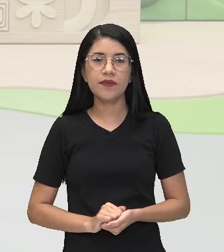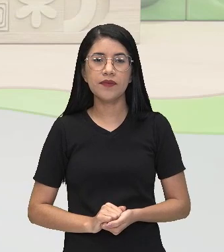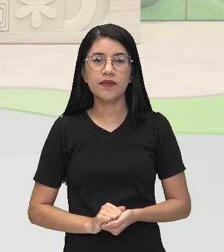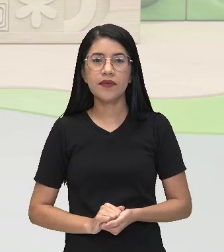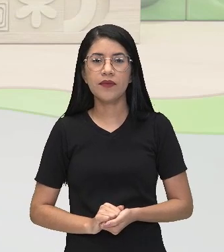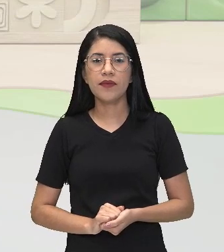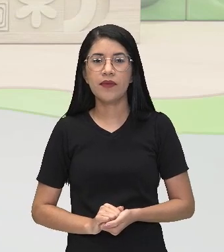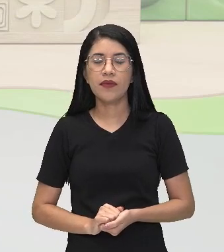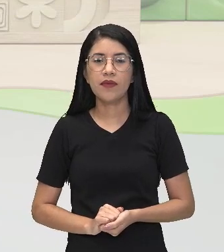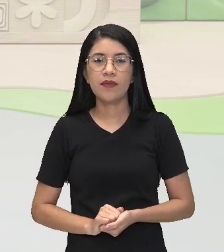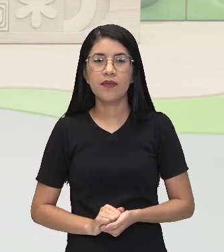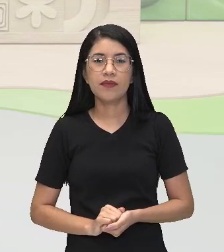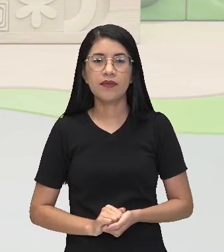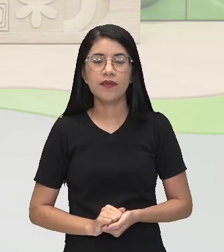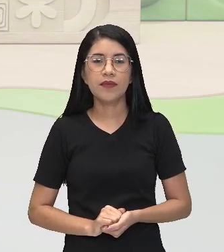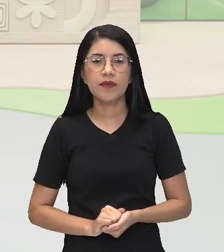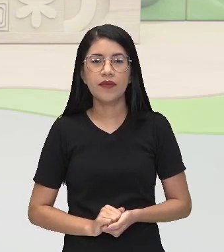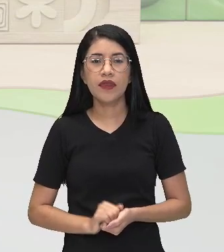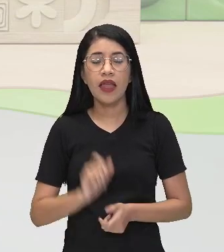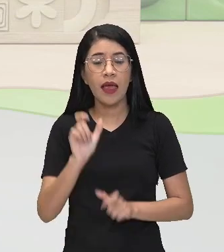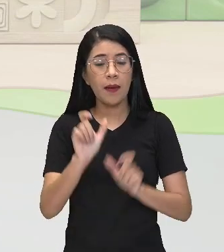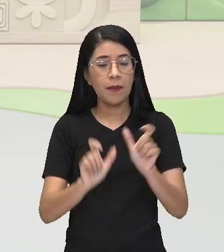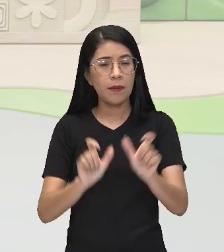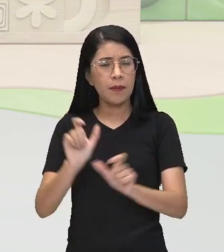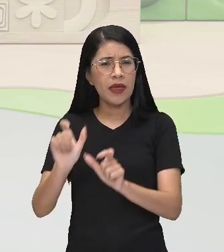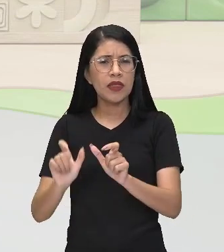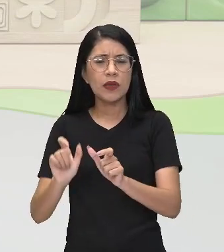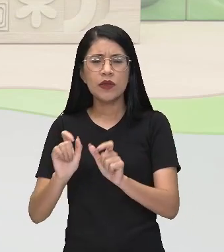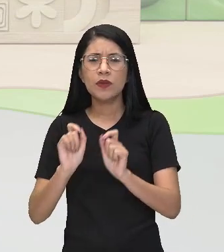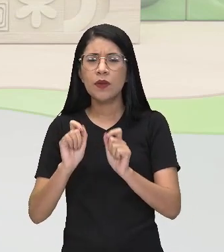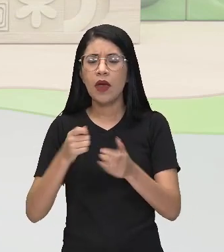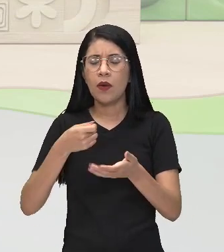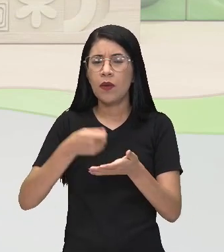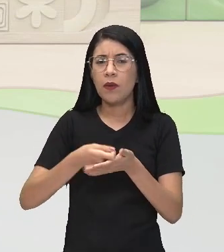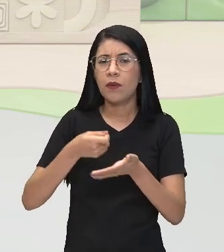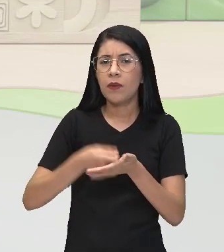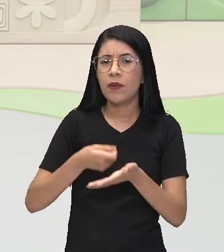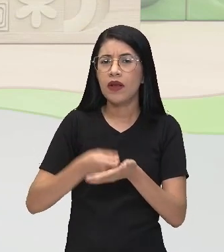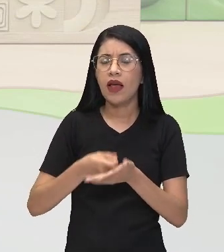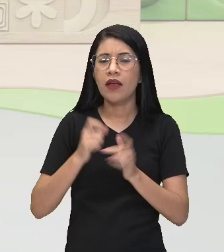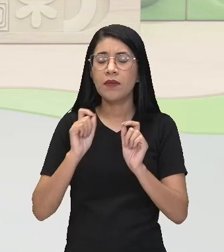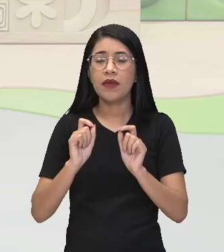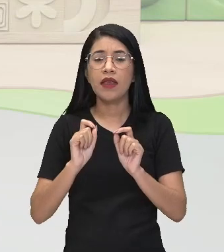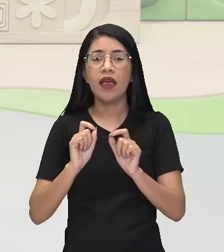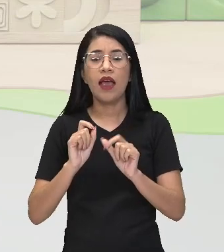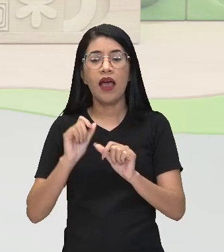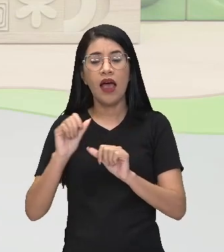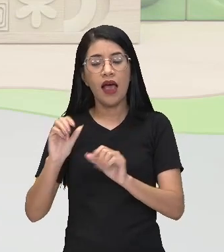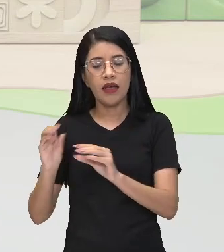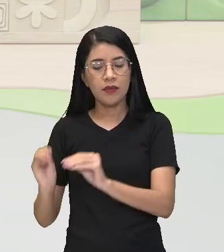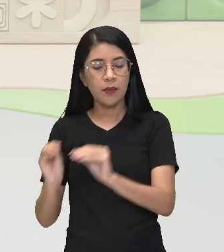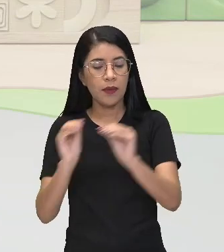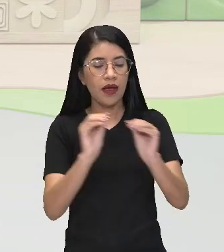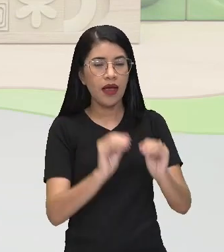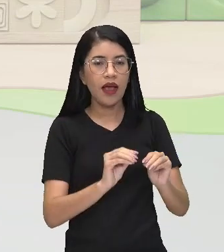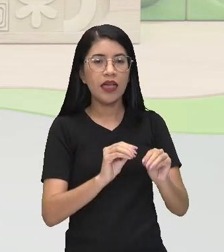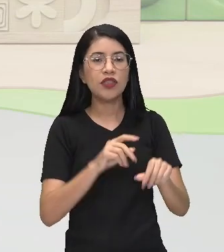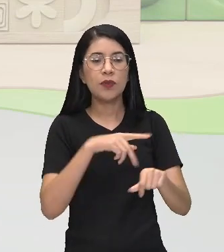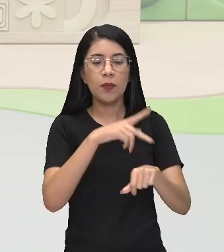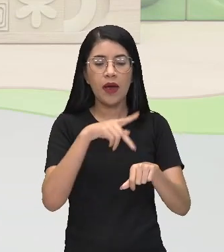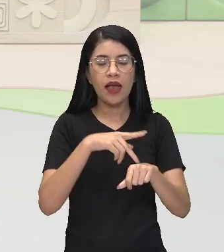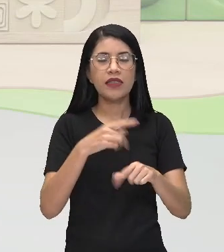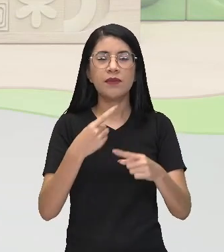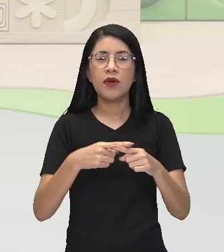pessoas sendo obrigadas, né, a mudar de países por guerras,